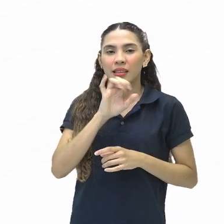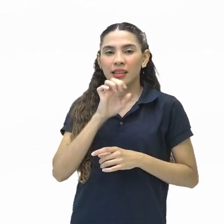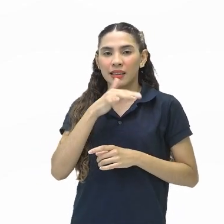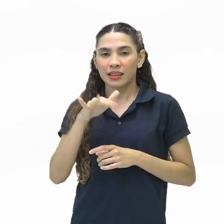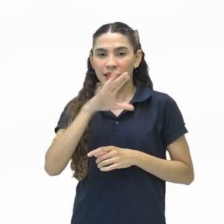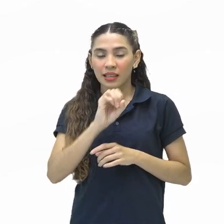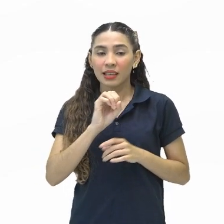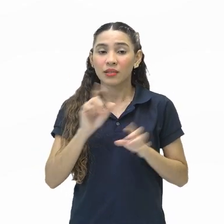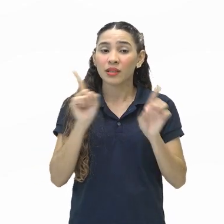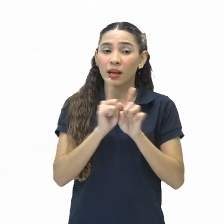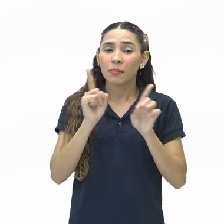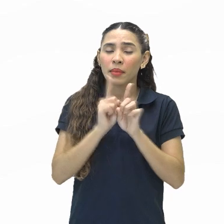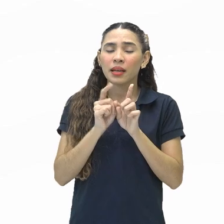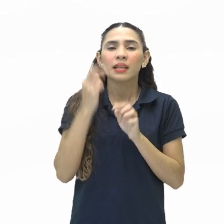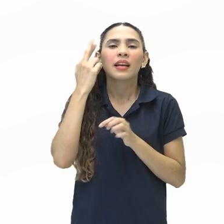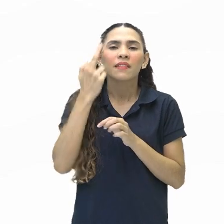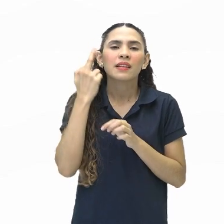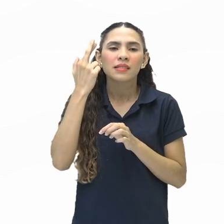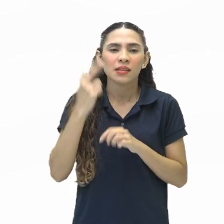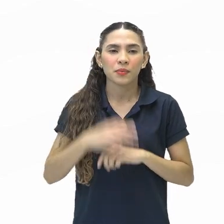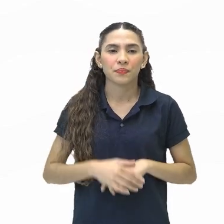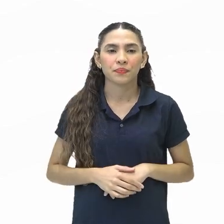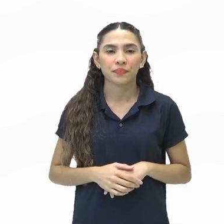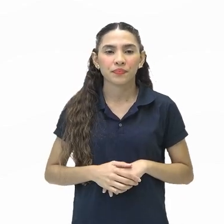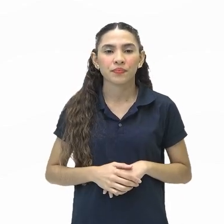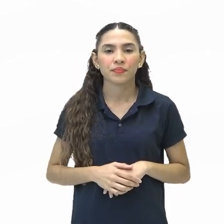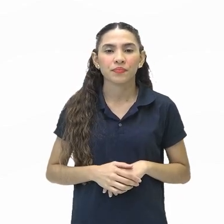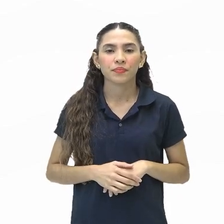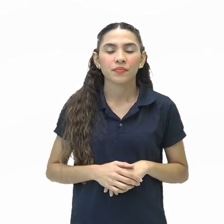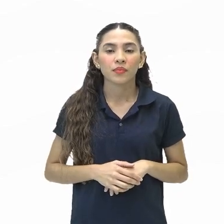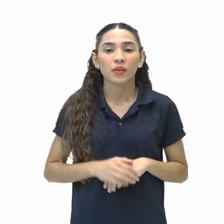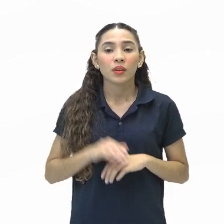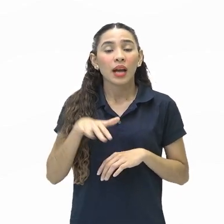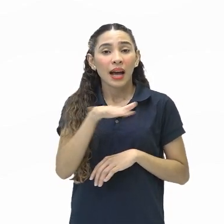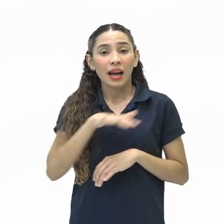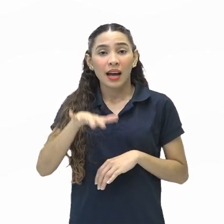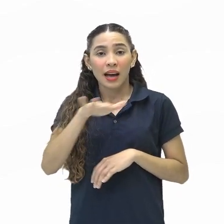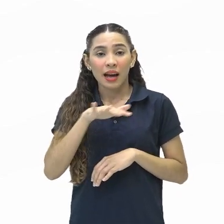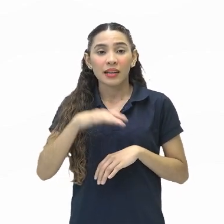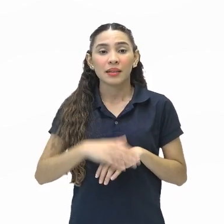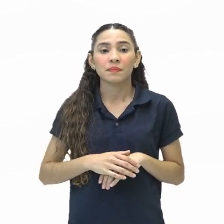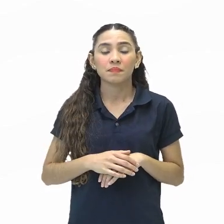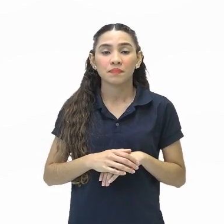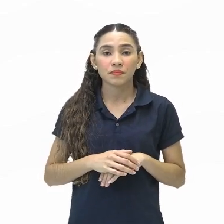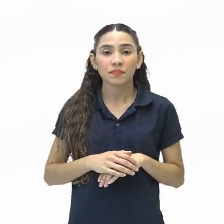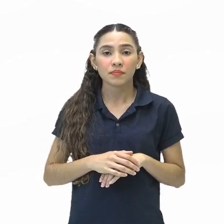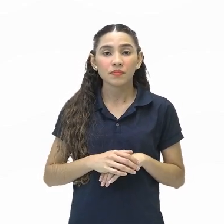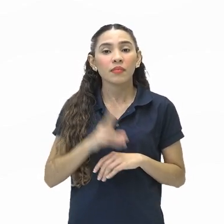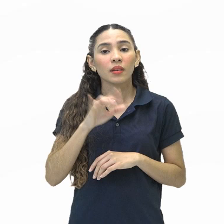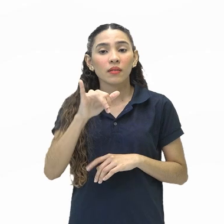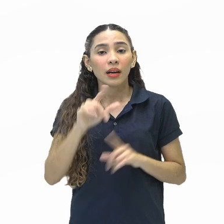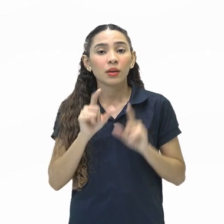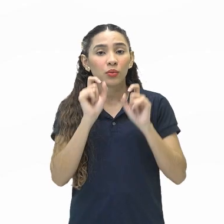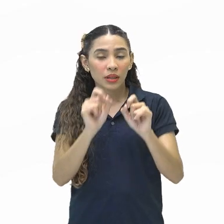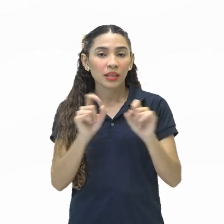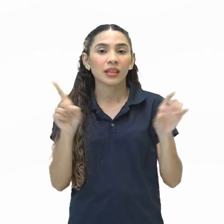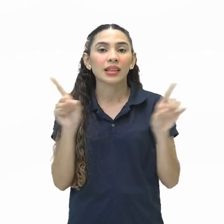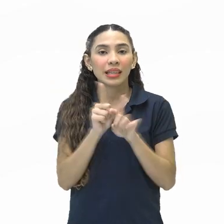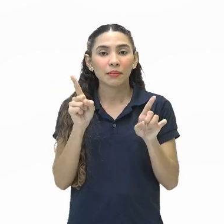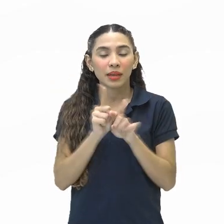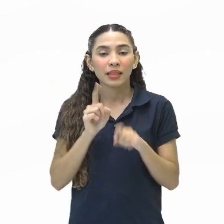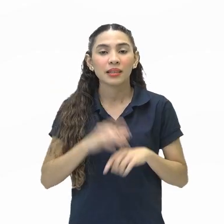E aqui nós podemos fazer a seguinte reflexão, é que o mercado vai então